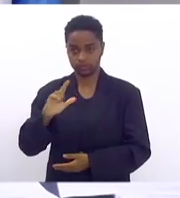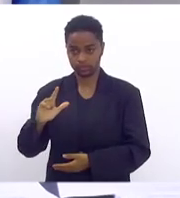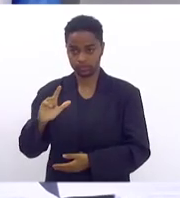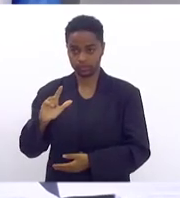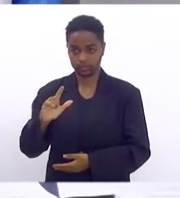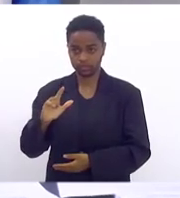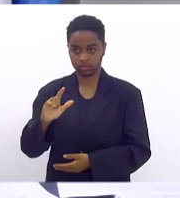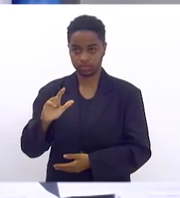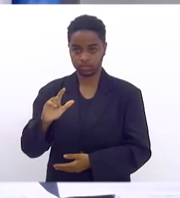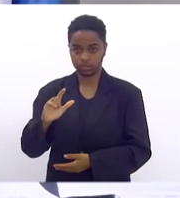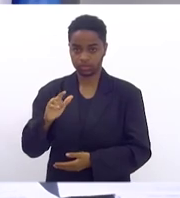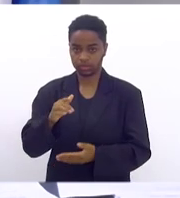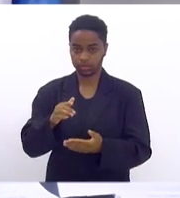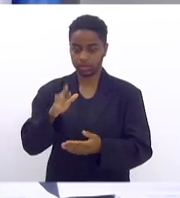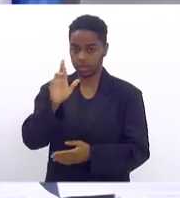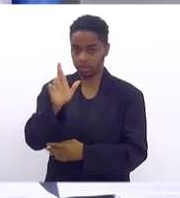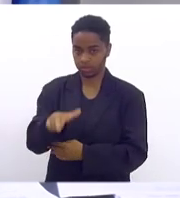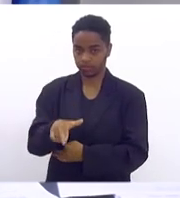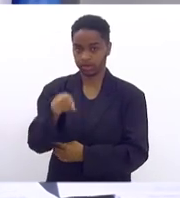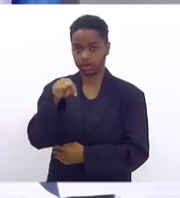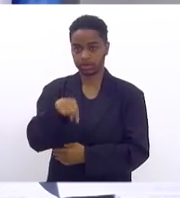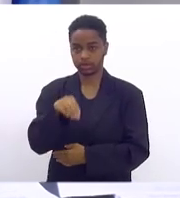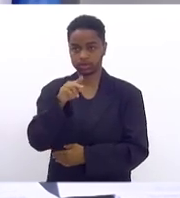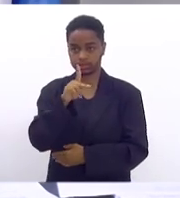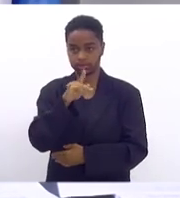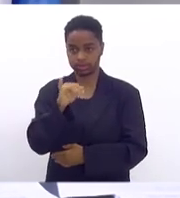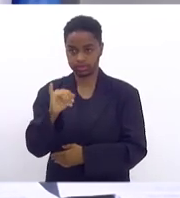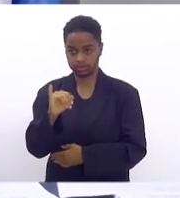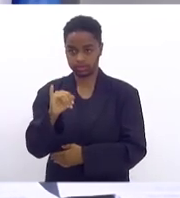não foi aprovado nesta CPI,